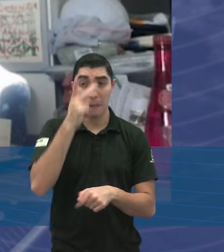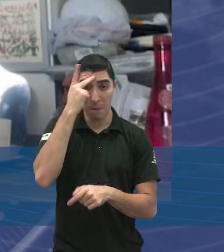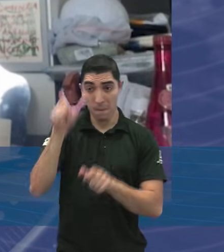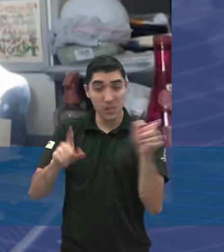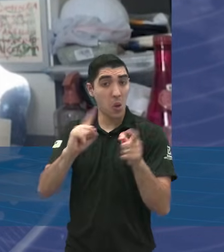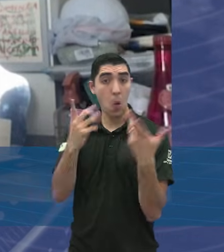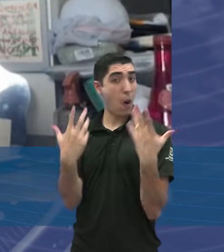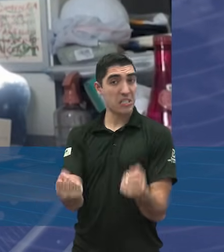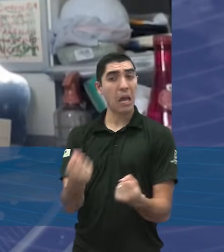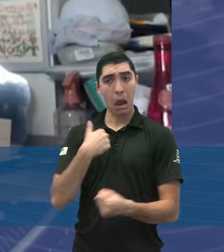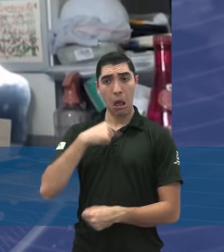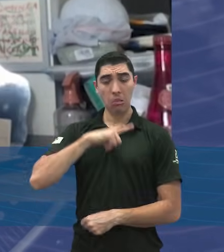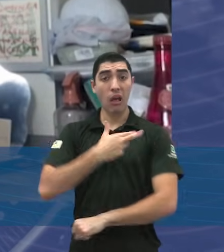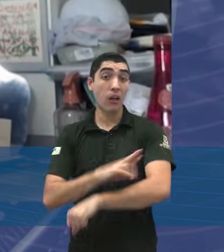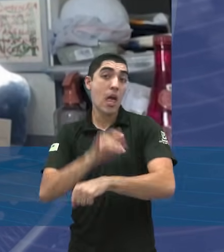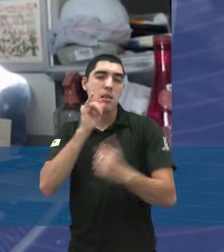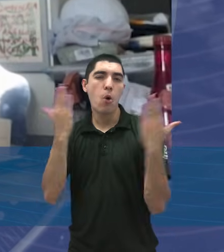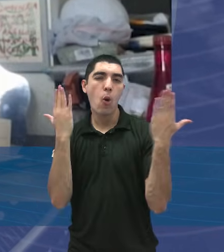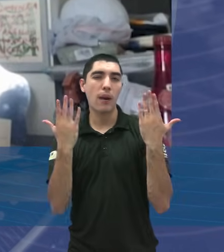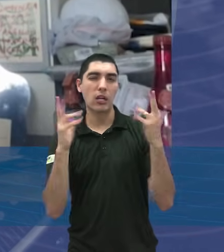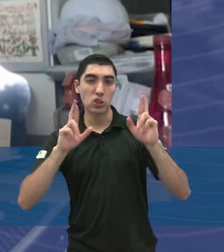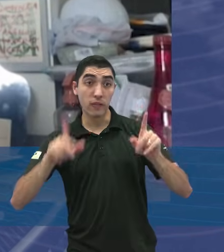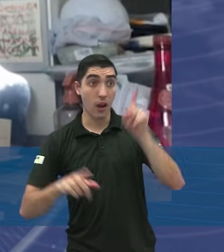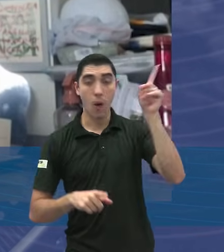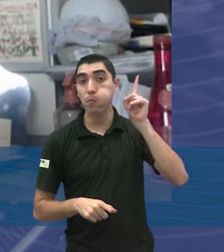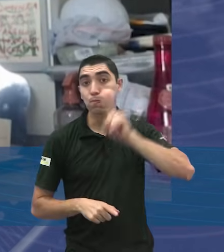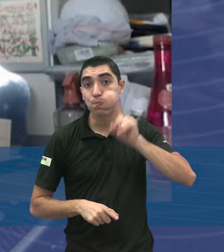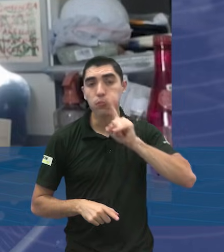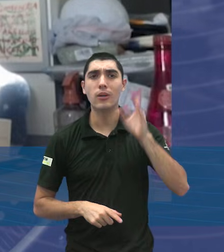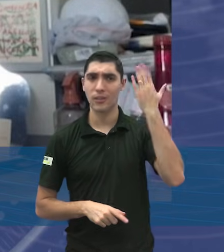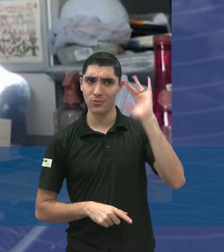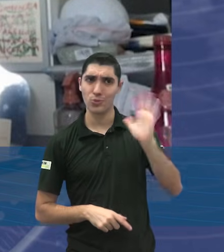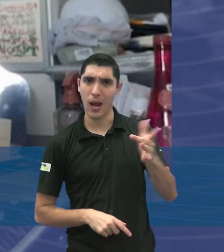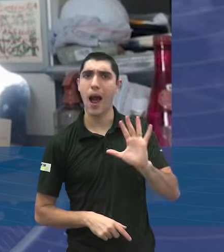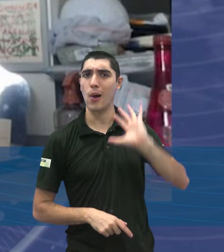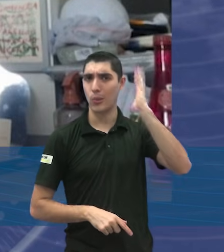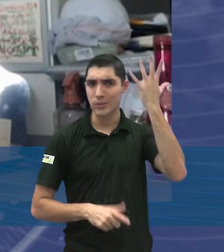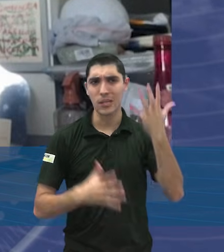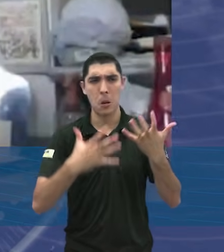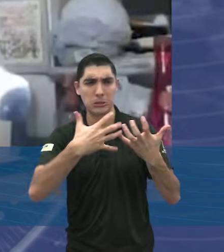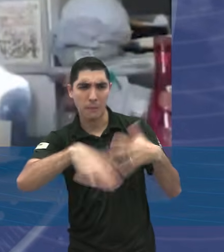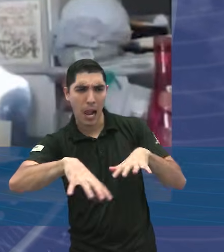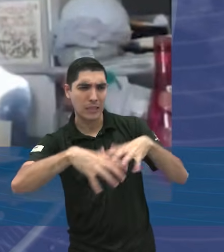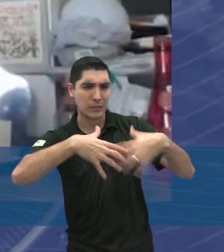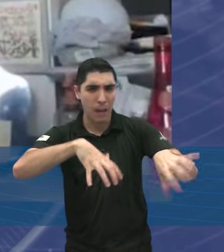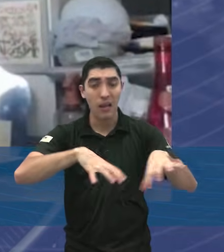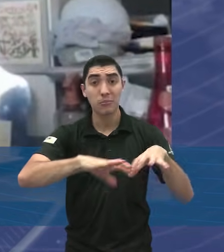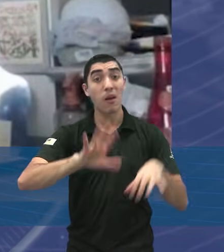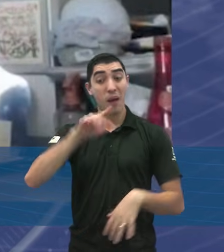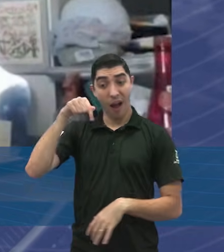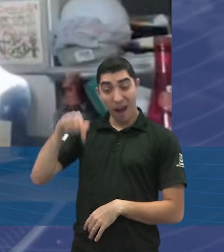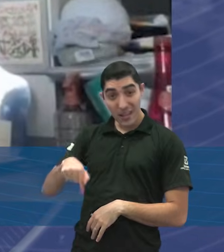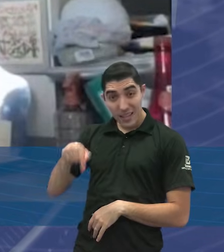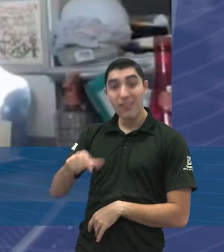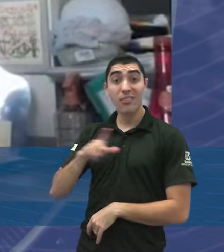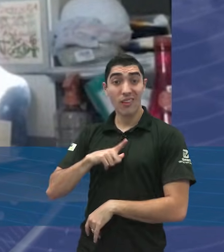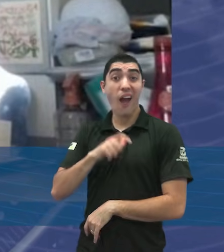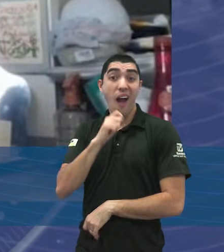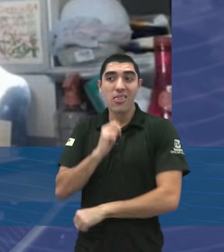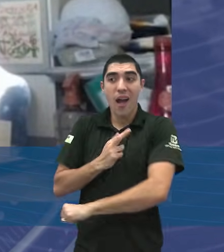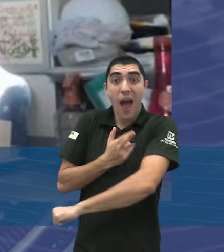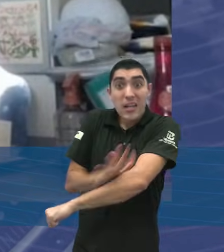Que entendem isso, diferente, sei lá, dos Estados Unidos, que as pessoas teve a separação, segregação e tal. Aqui é um racismo velado,